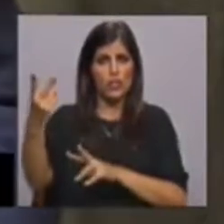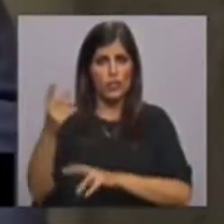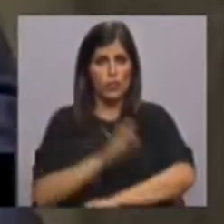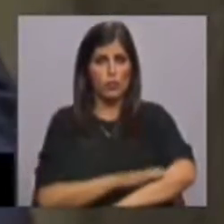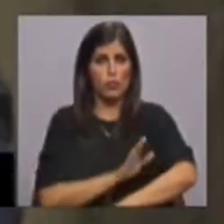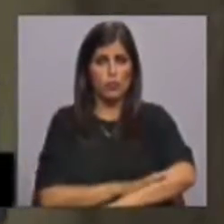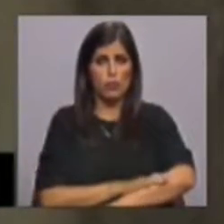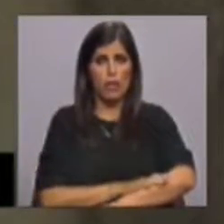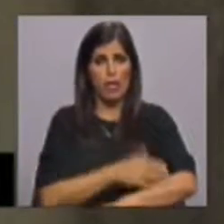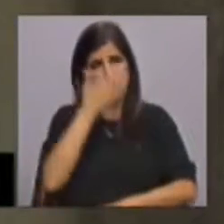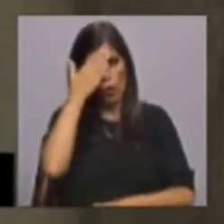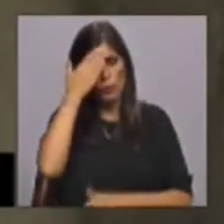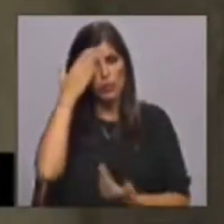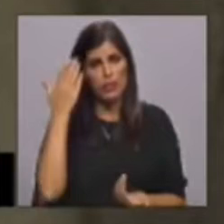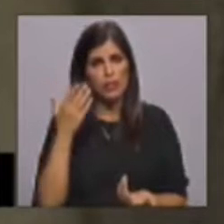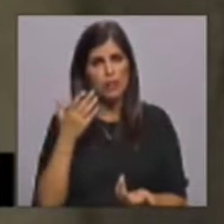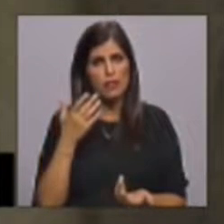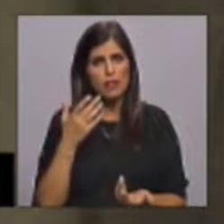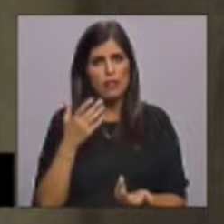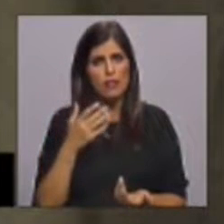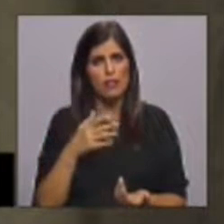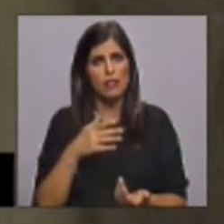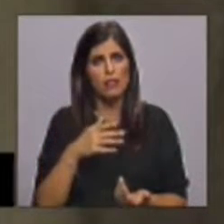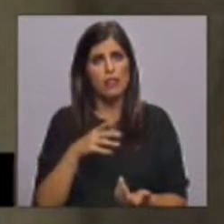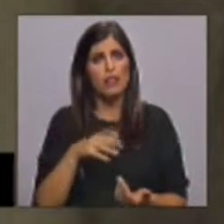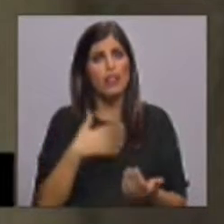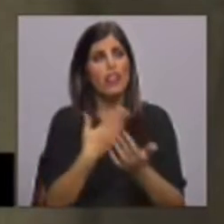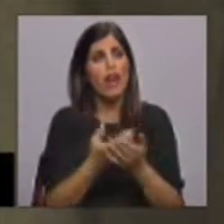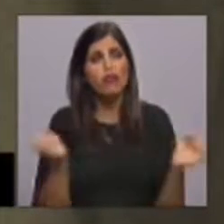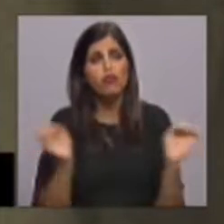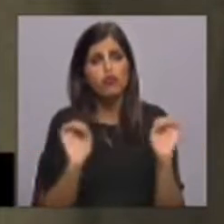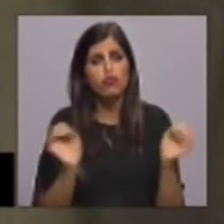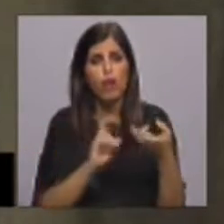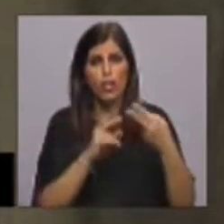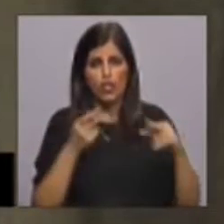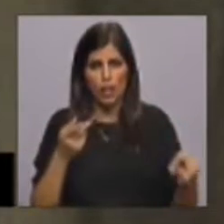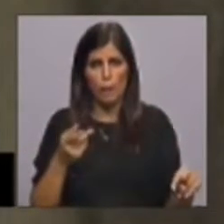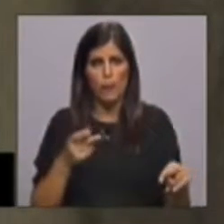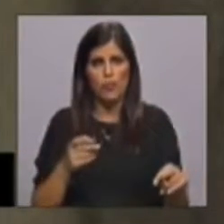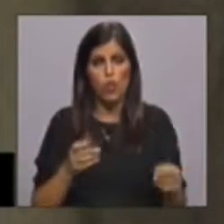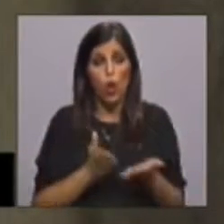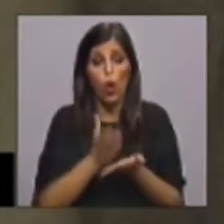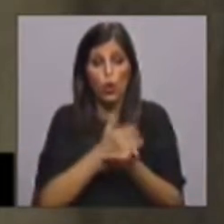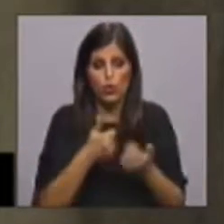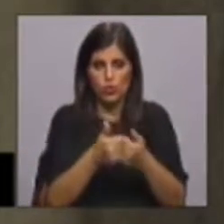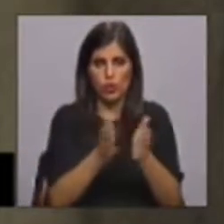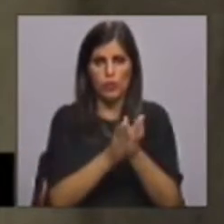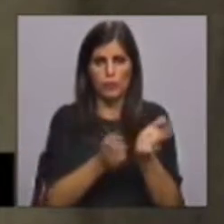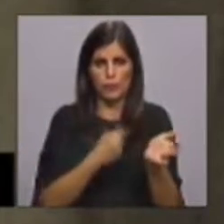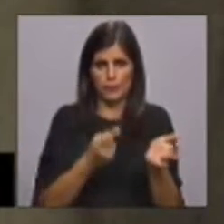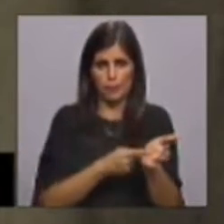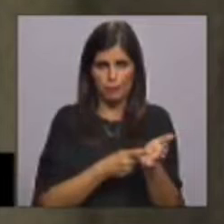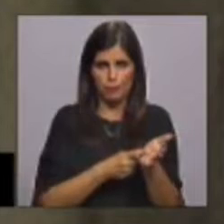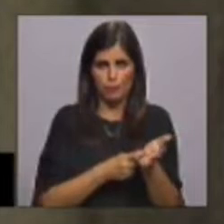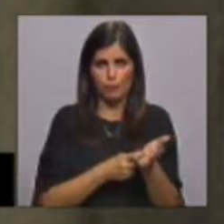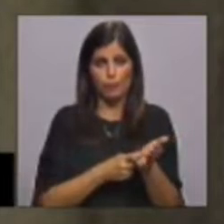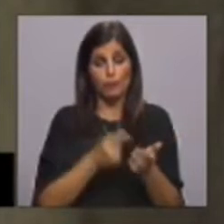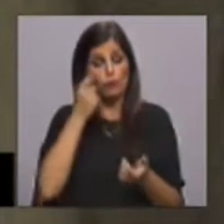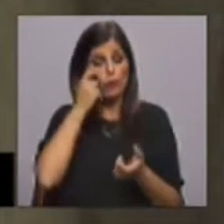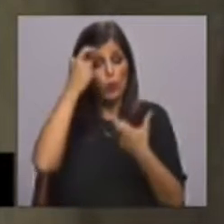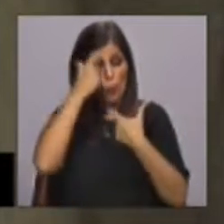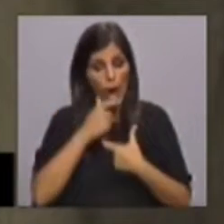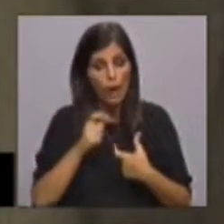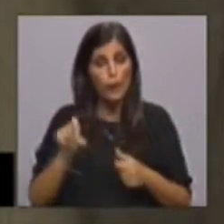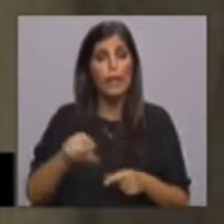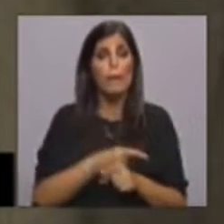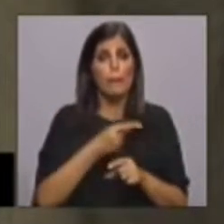competências sem conflito para os municípios os meios necessários mano de equipe -